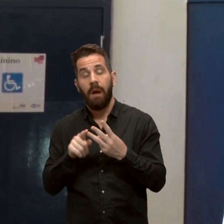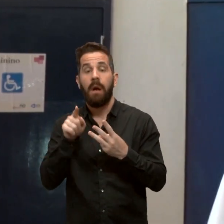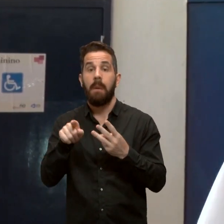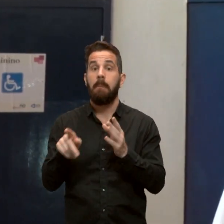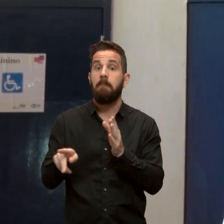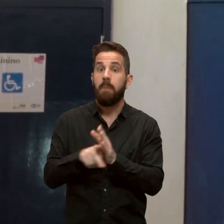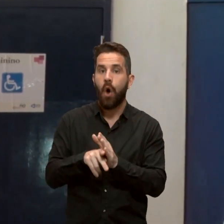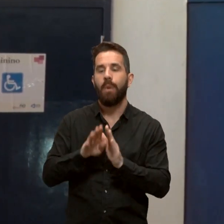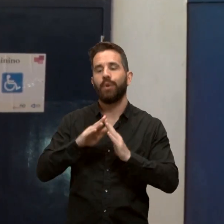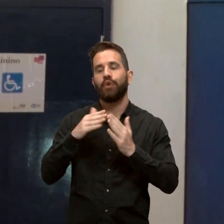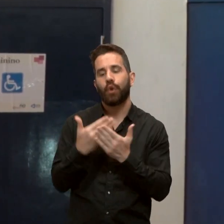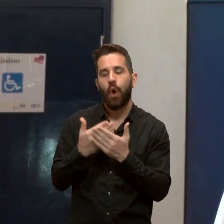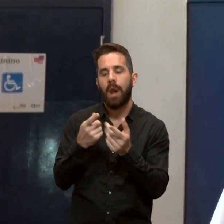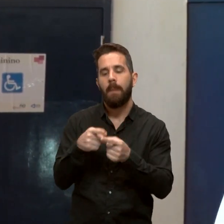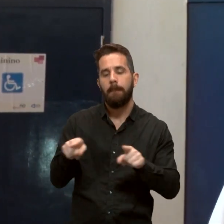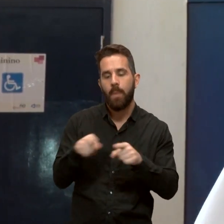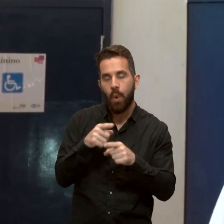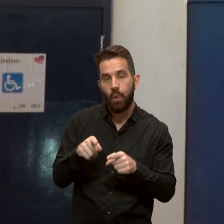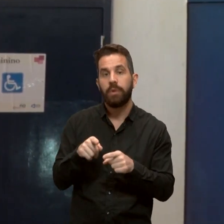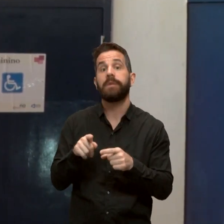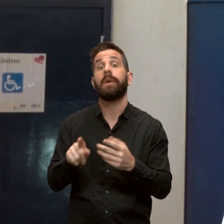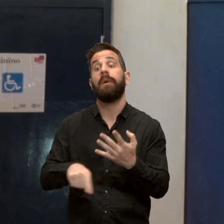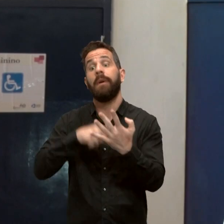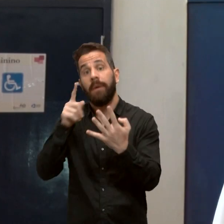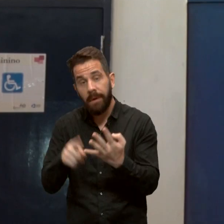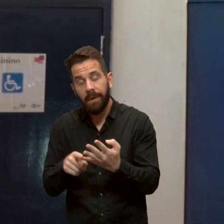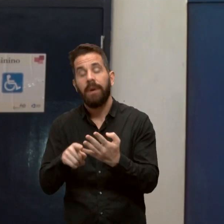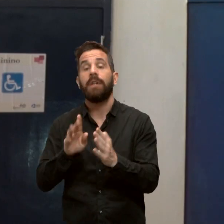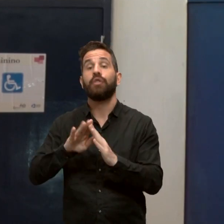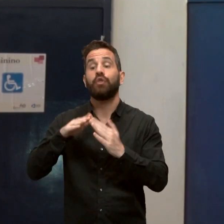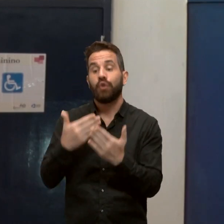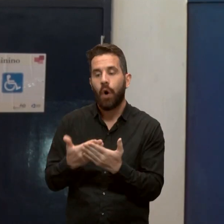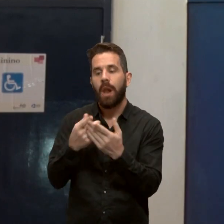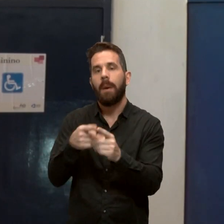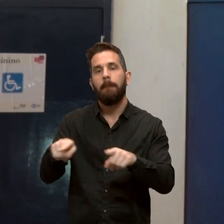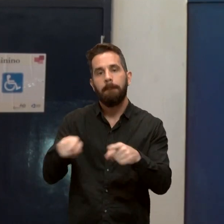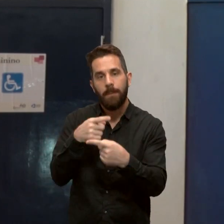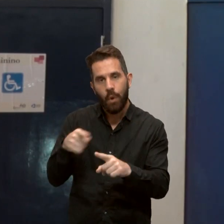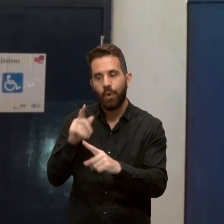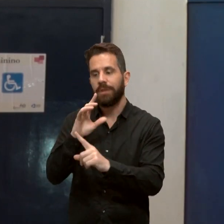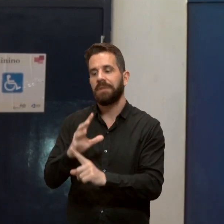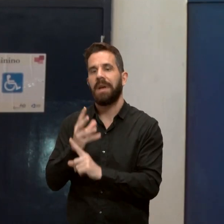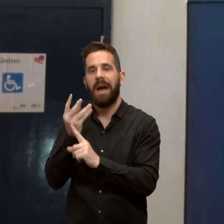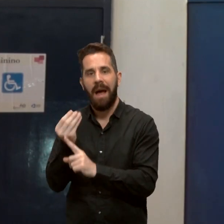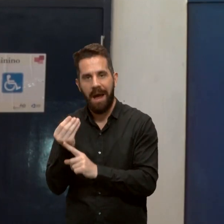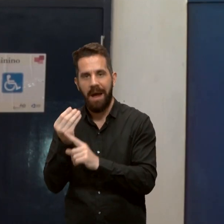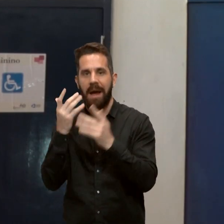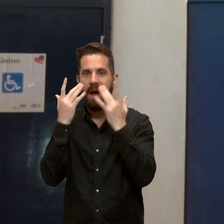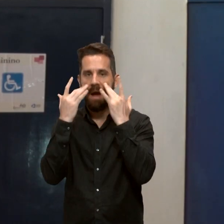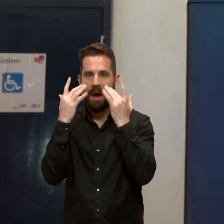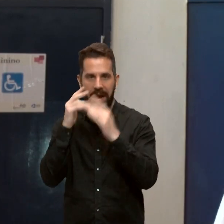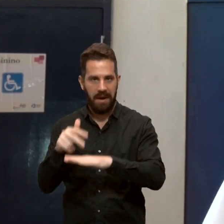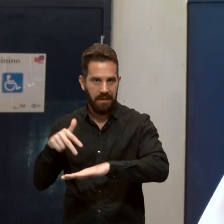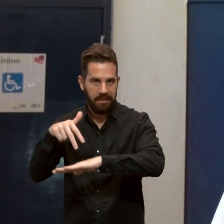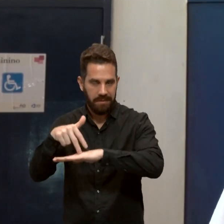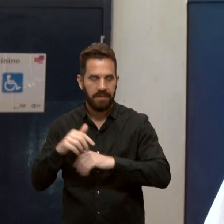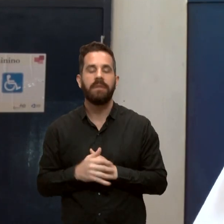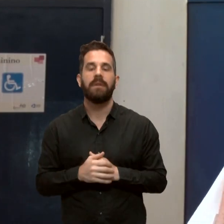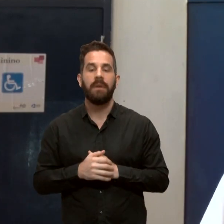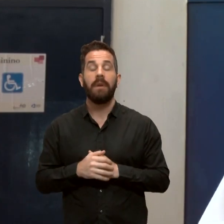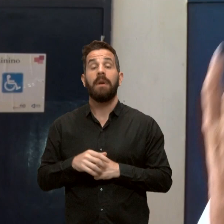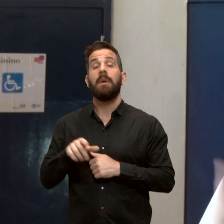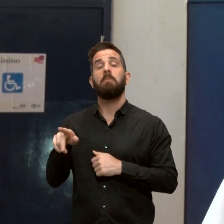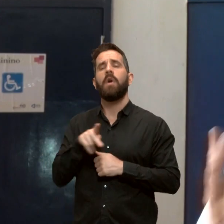cênicas. No momento que ela virou escola de música, assumiu a diretora Glaci Antunes de Oliveira e